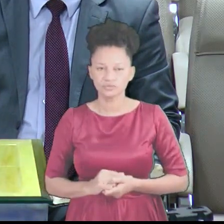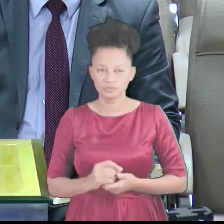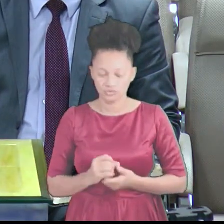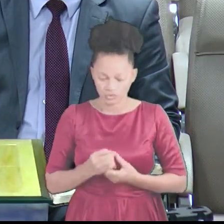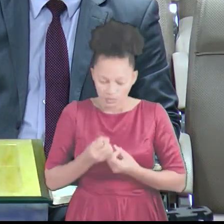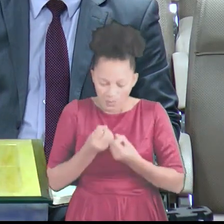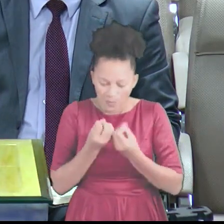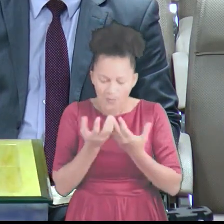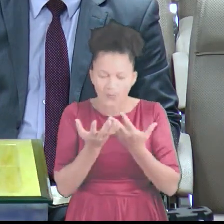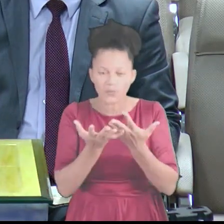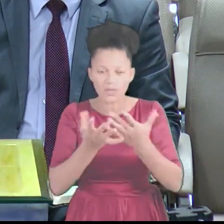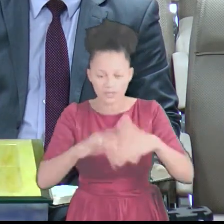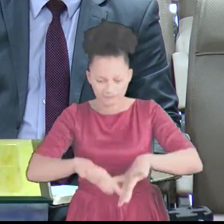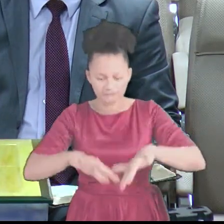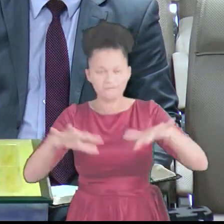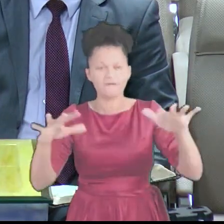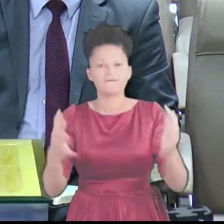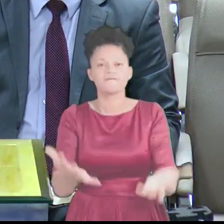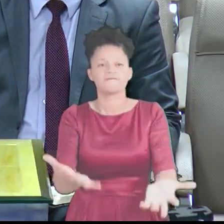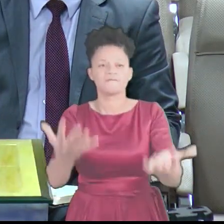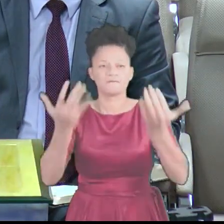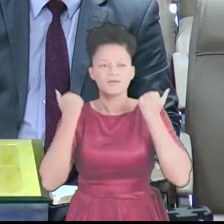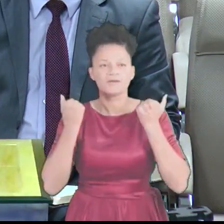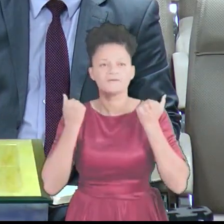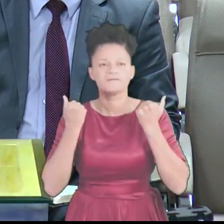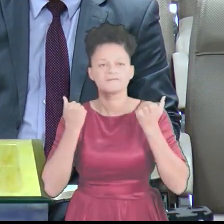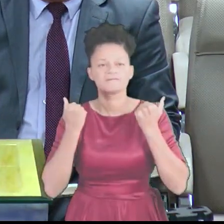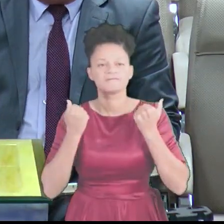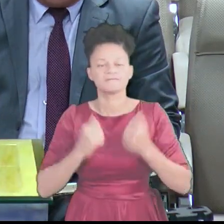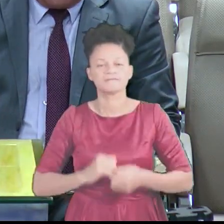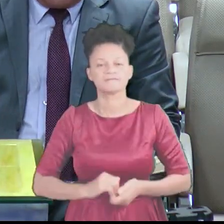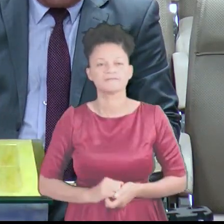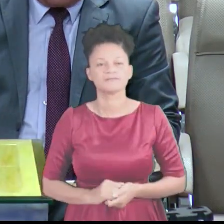Sopra aqui dentro do vale, vem,